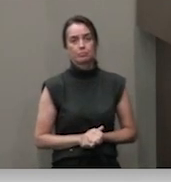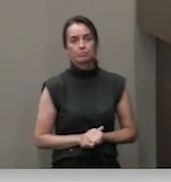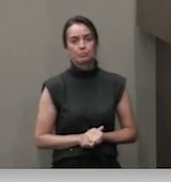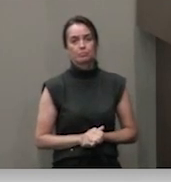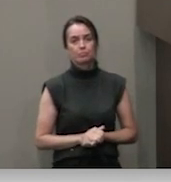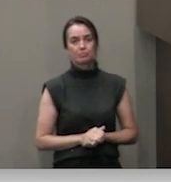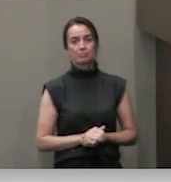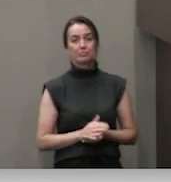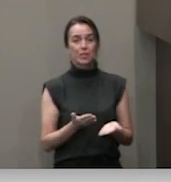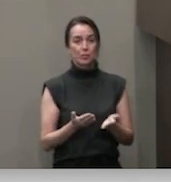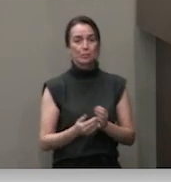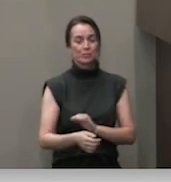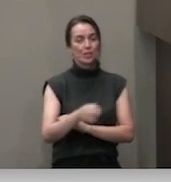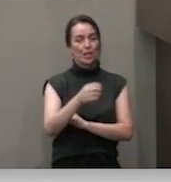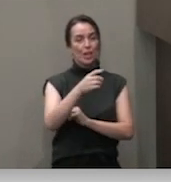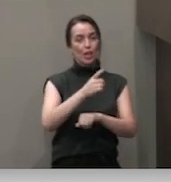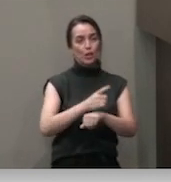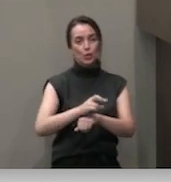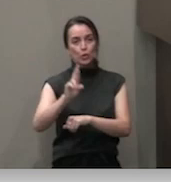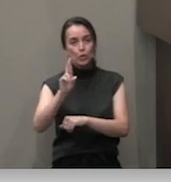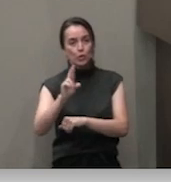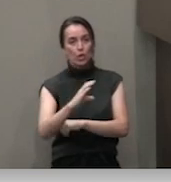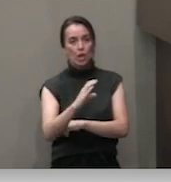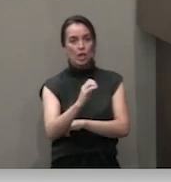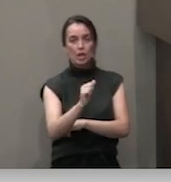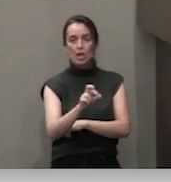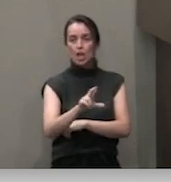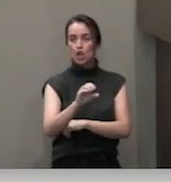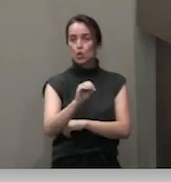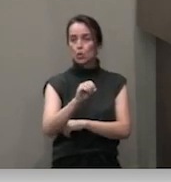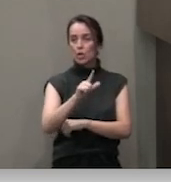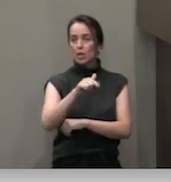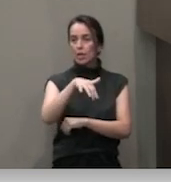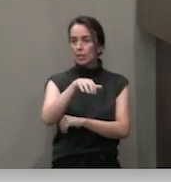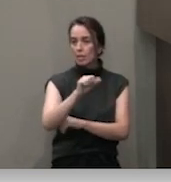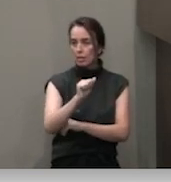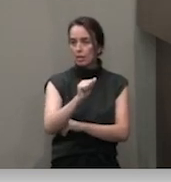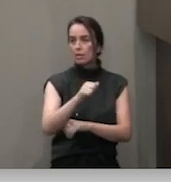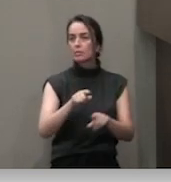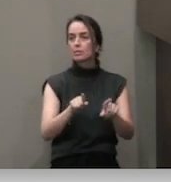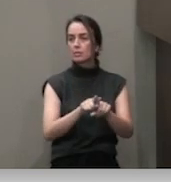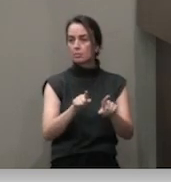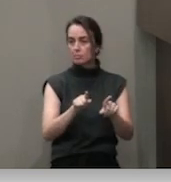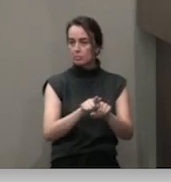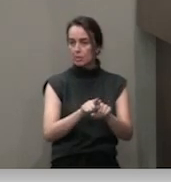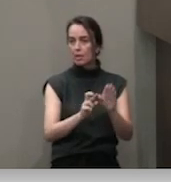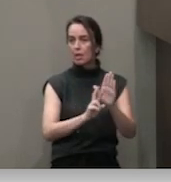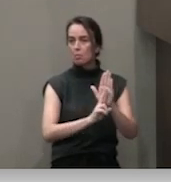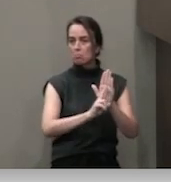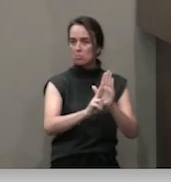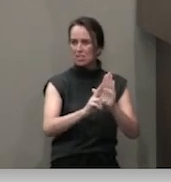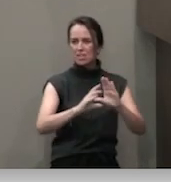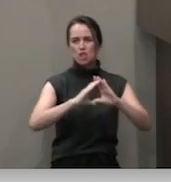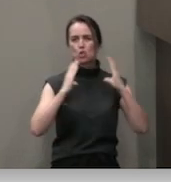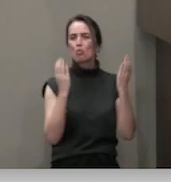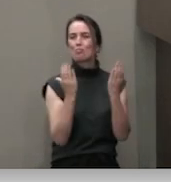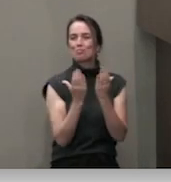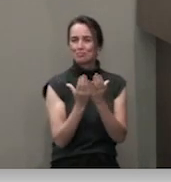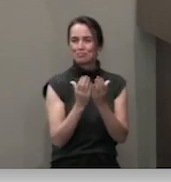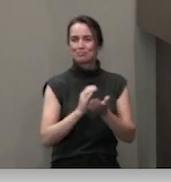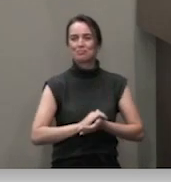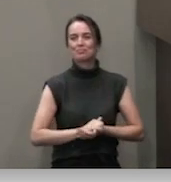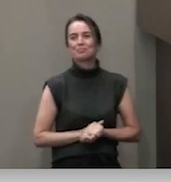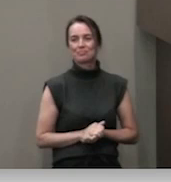Gular representa e representou e Vai representar muito ainda pra nossa comunidade secretário por gentileza